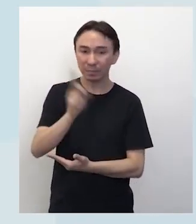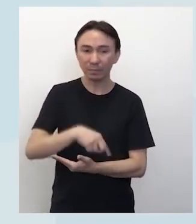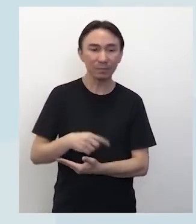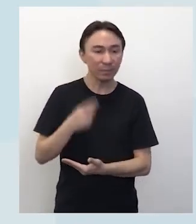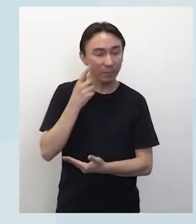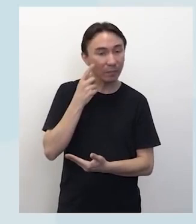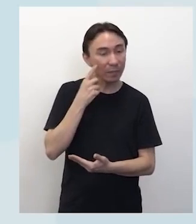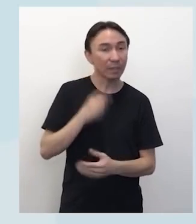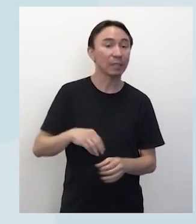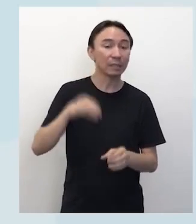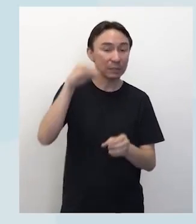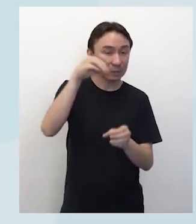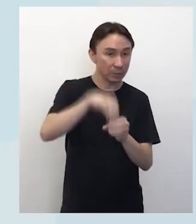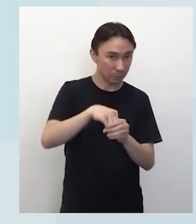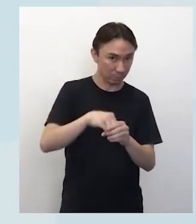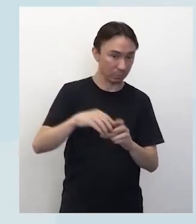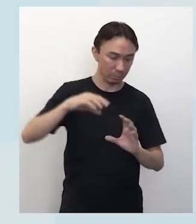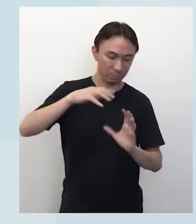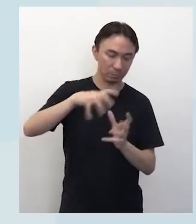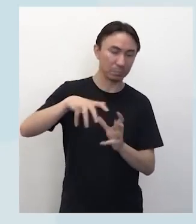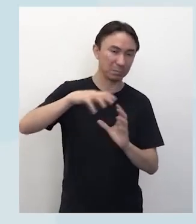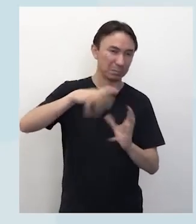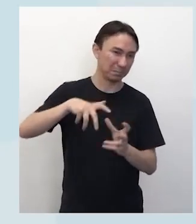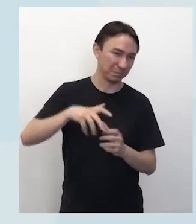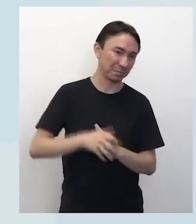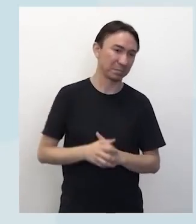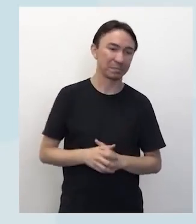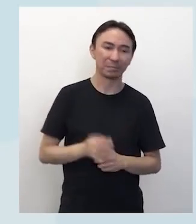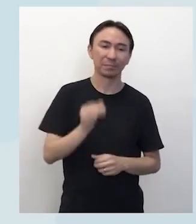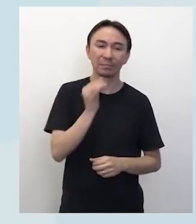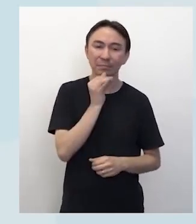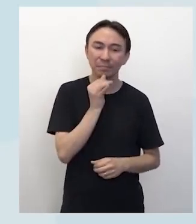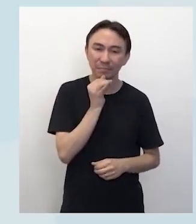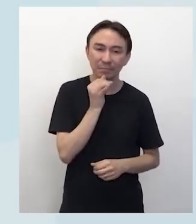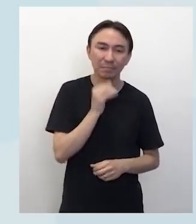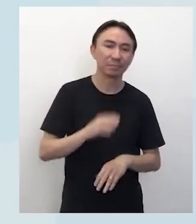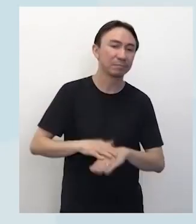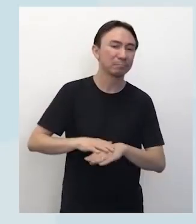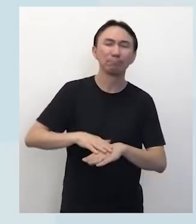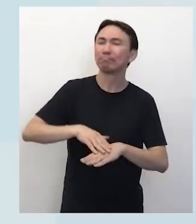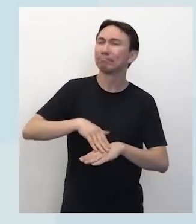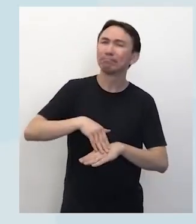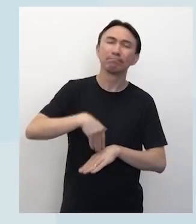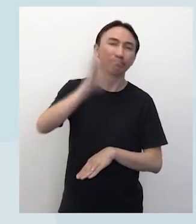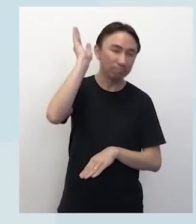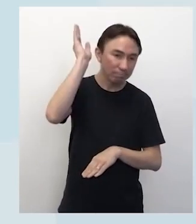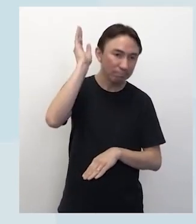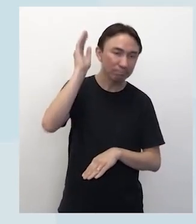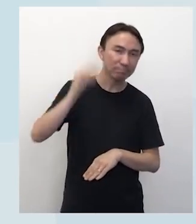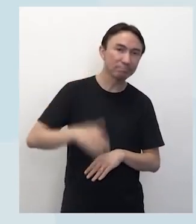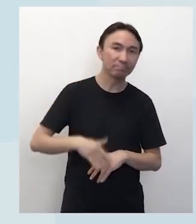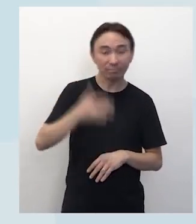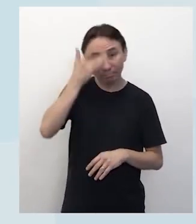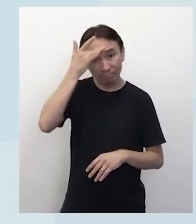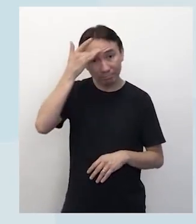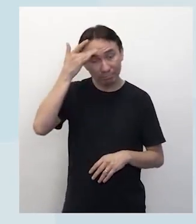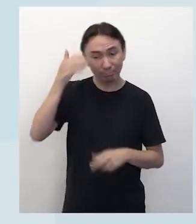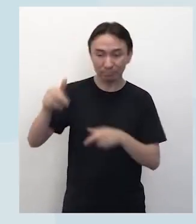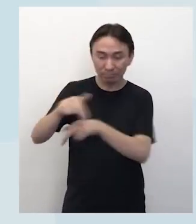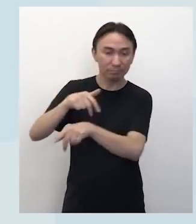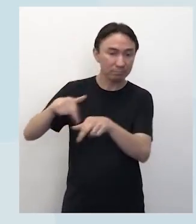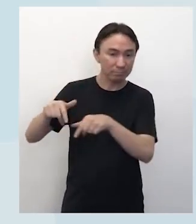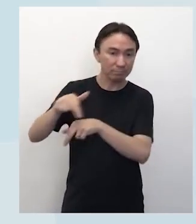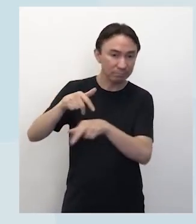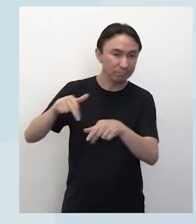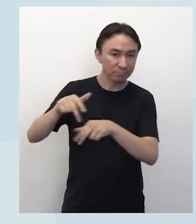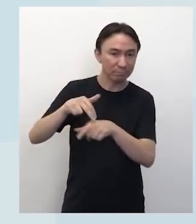população dentro do planeta. E logicamente, né, quem tem mais população aí em consideração à população total do mundo,